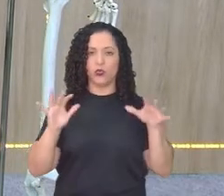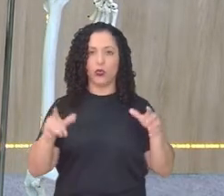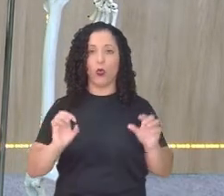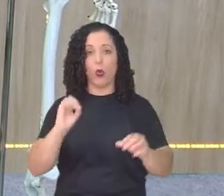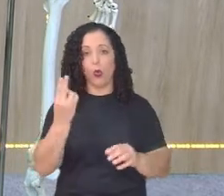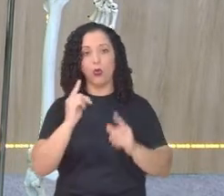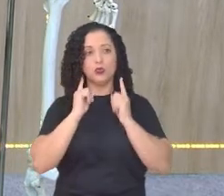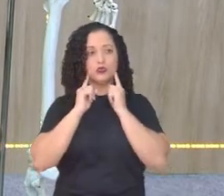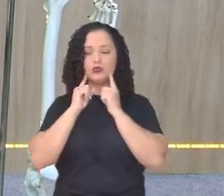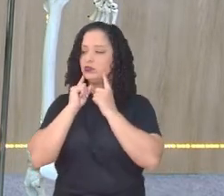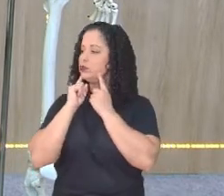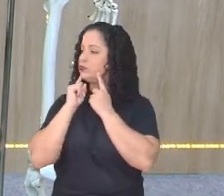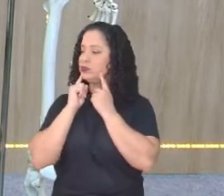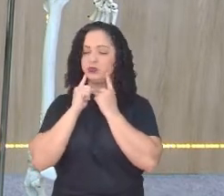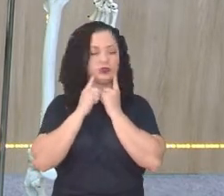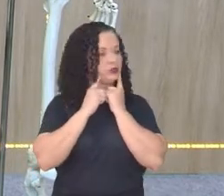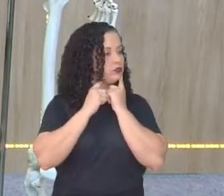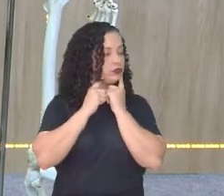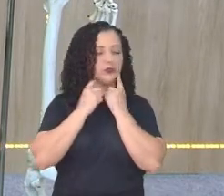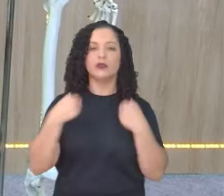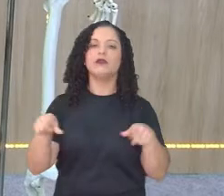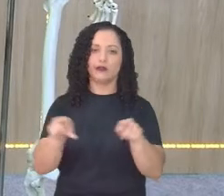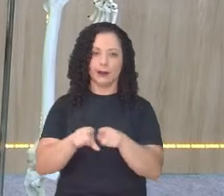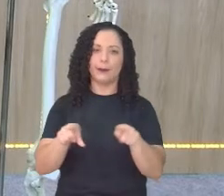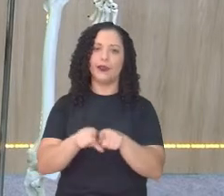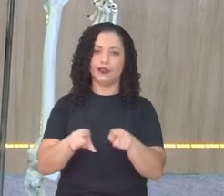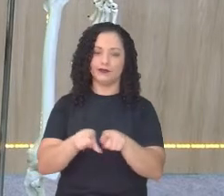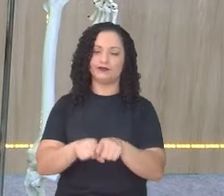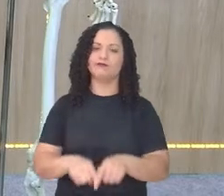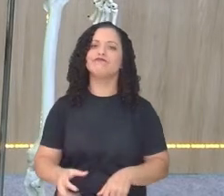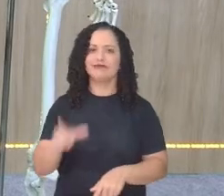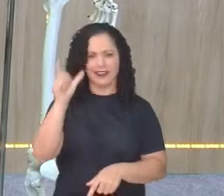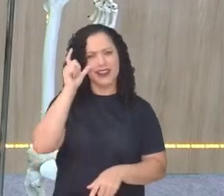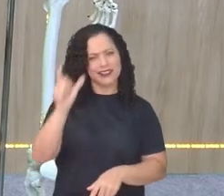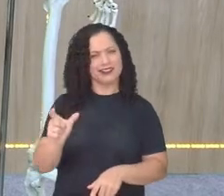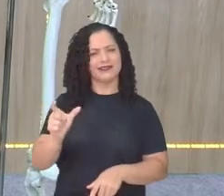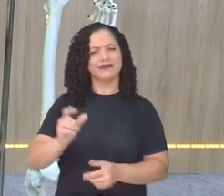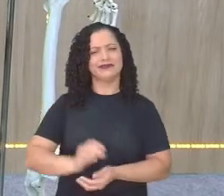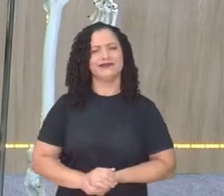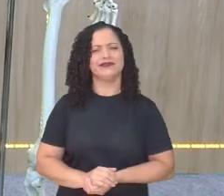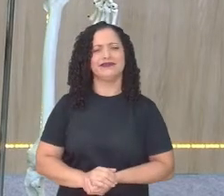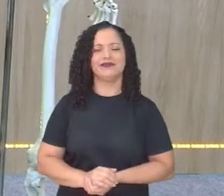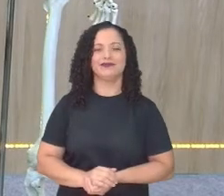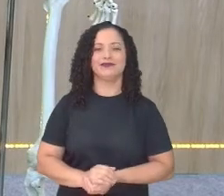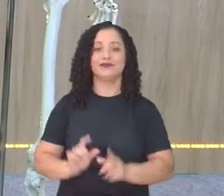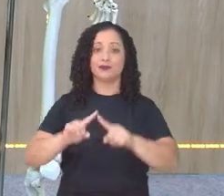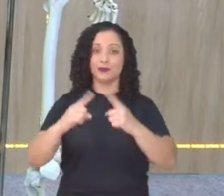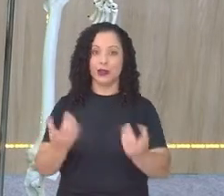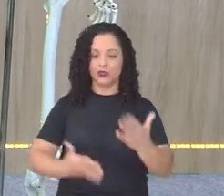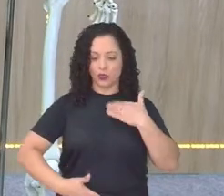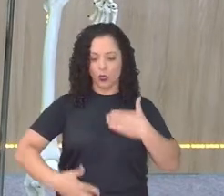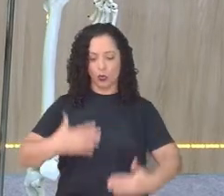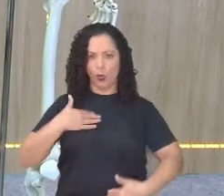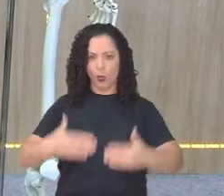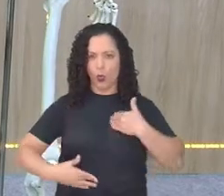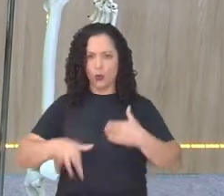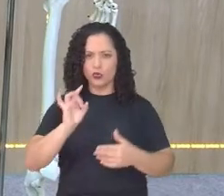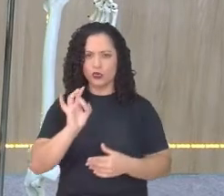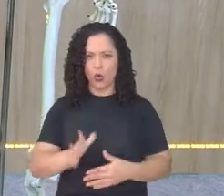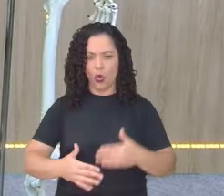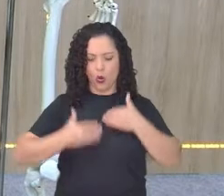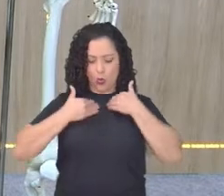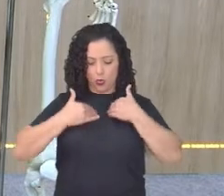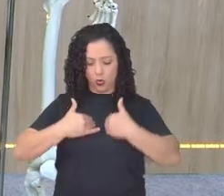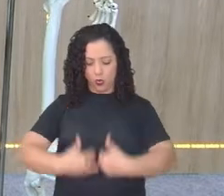cabeça. Vejam, né, que interessante em relação a isso. Mas o nosso corpo não é só